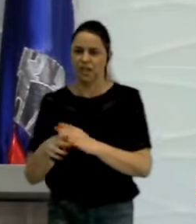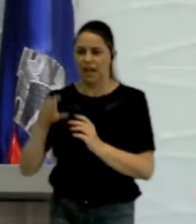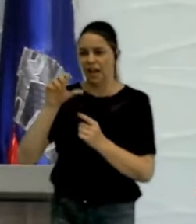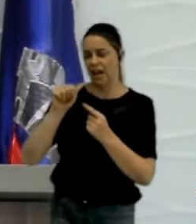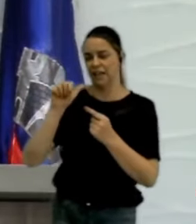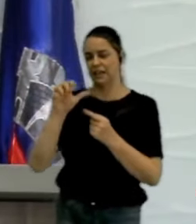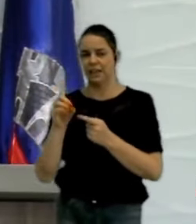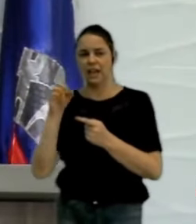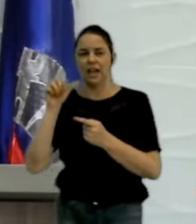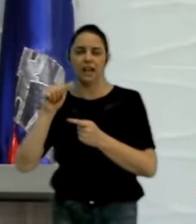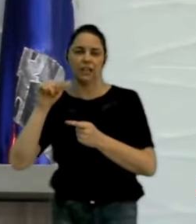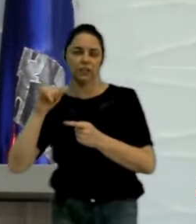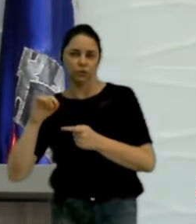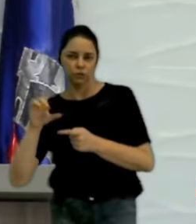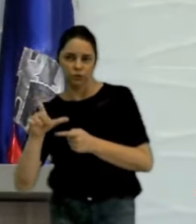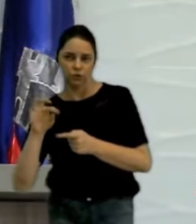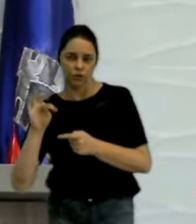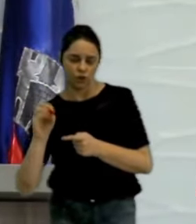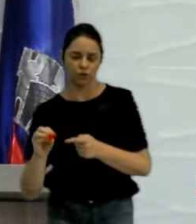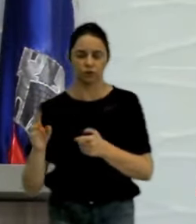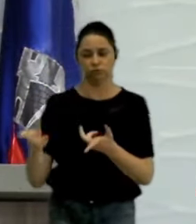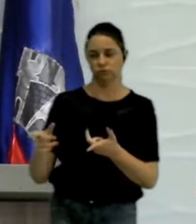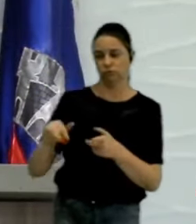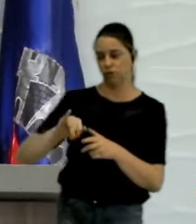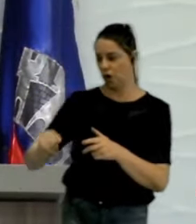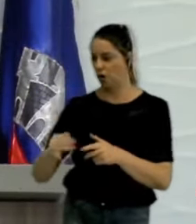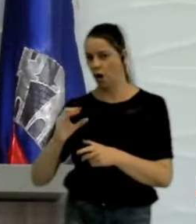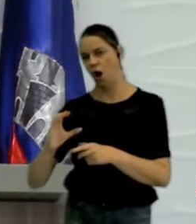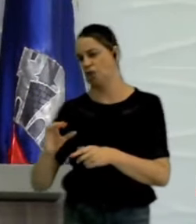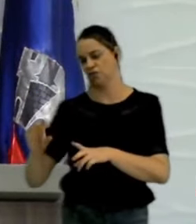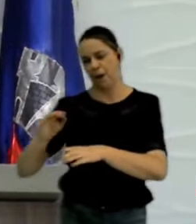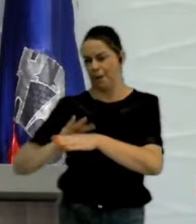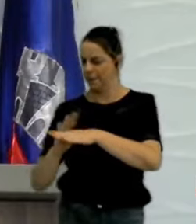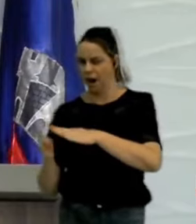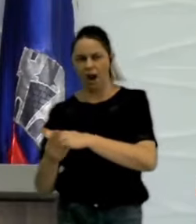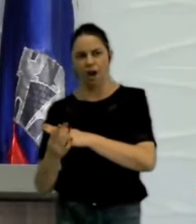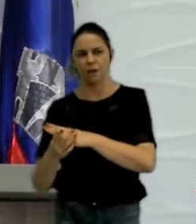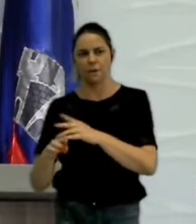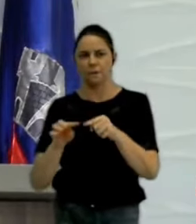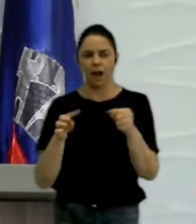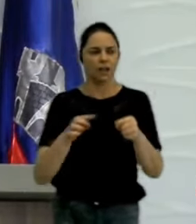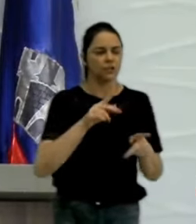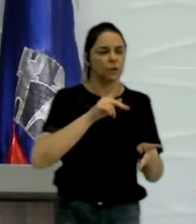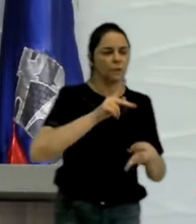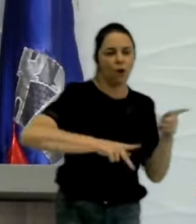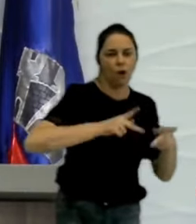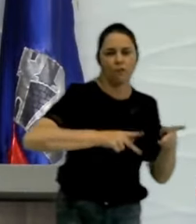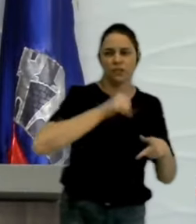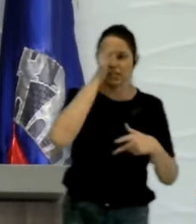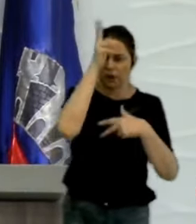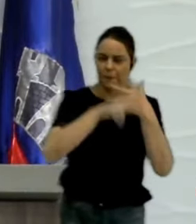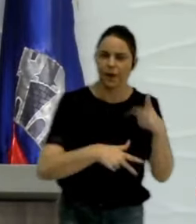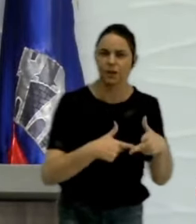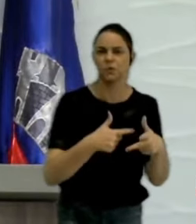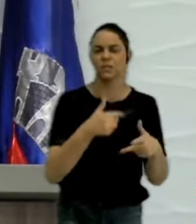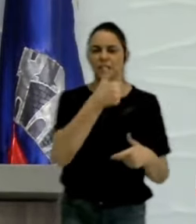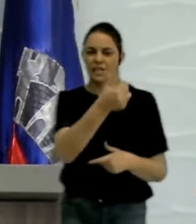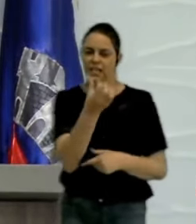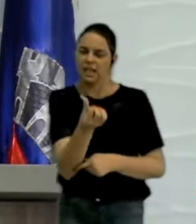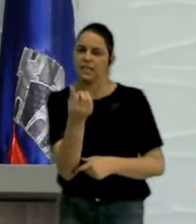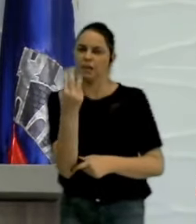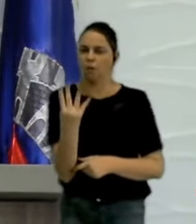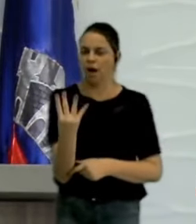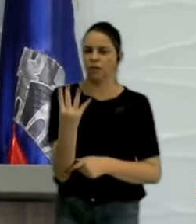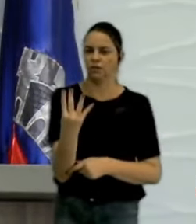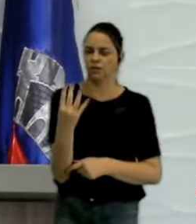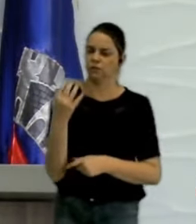1, Adailto 2, o Joaquim da Silva Costa, mas sim com a população de São Bento do Una, que está fazendo